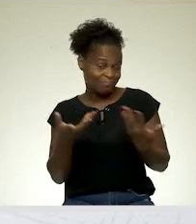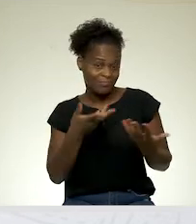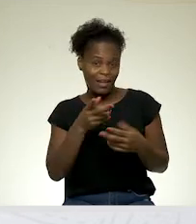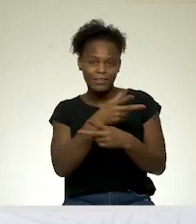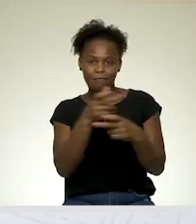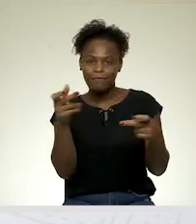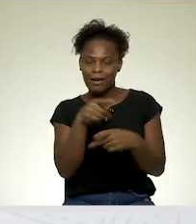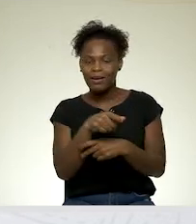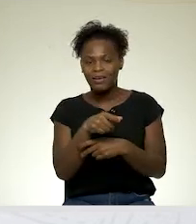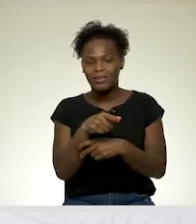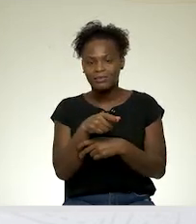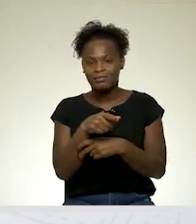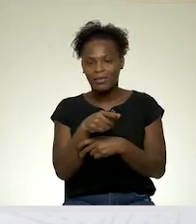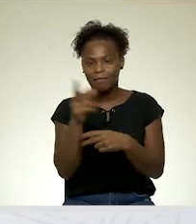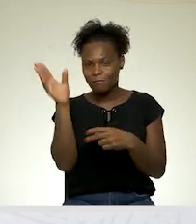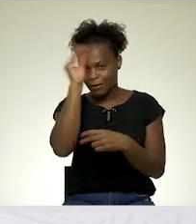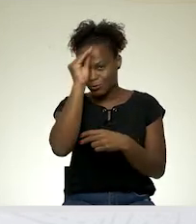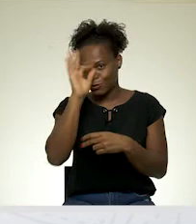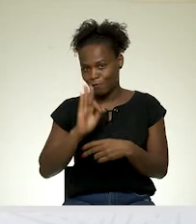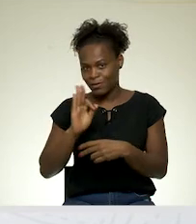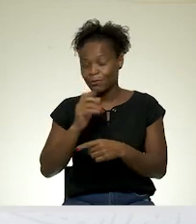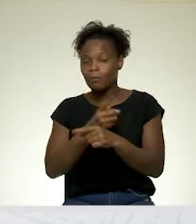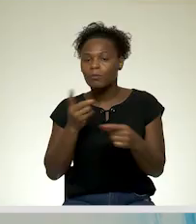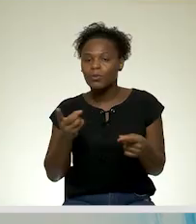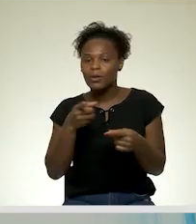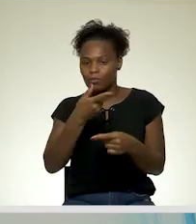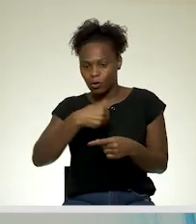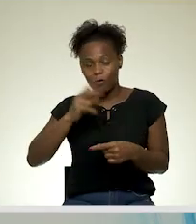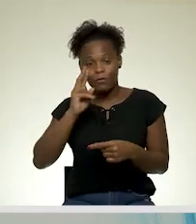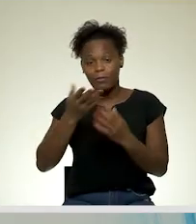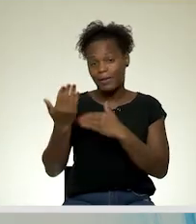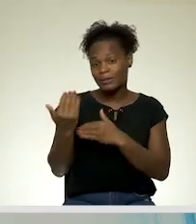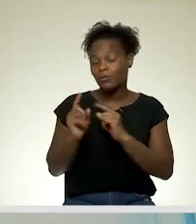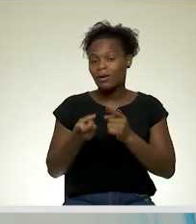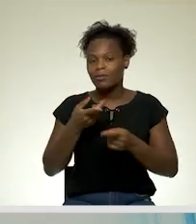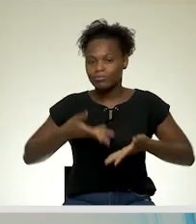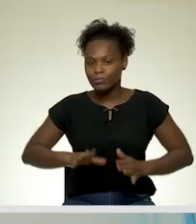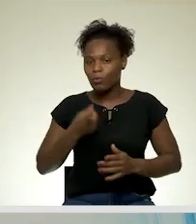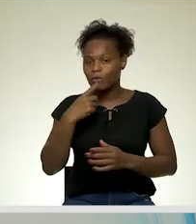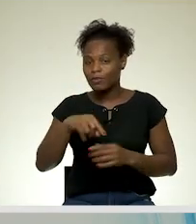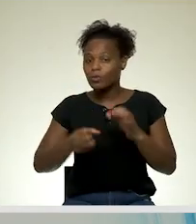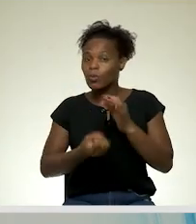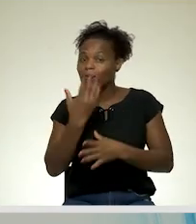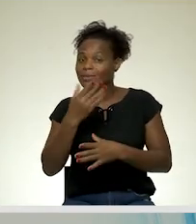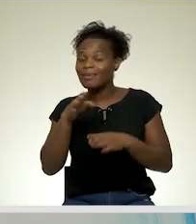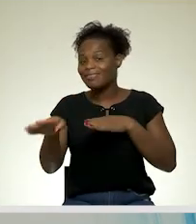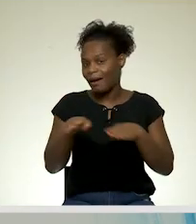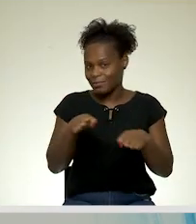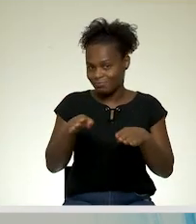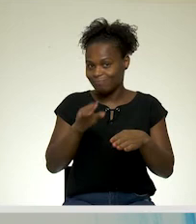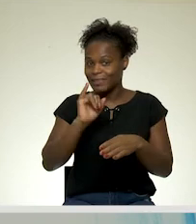Esta afirmação é falsa. Por quê? Porque nós já vimos que o Renascimento teve origem em